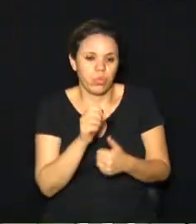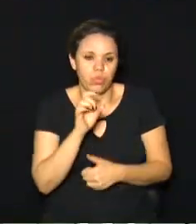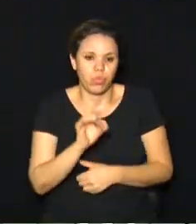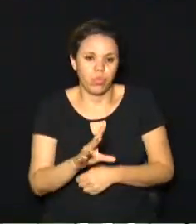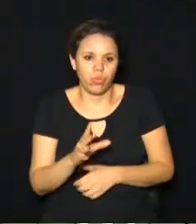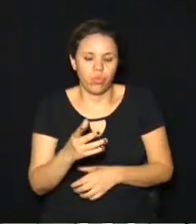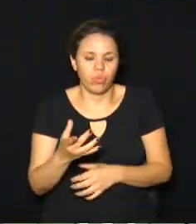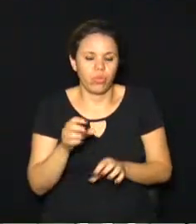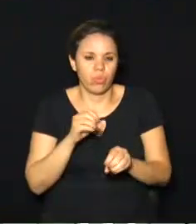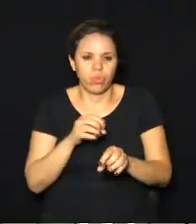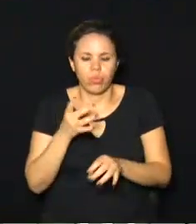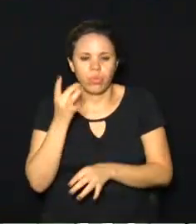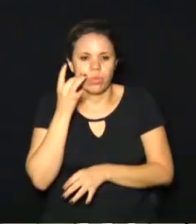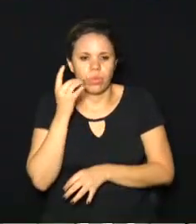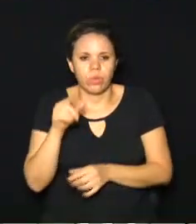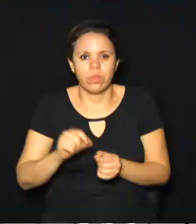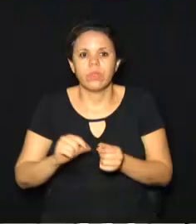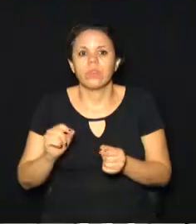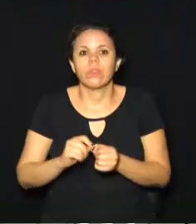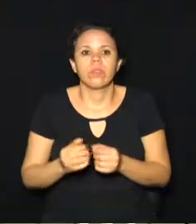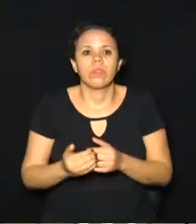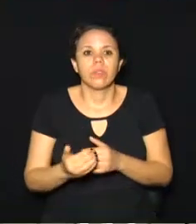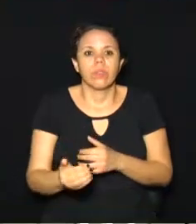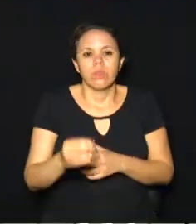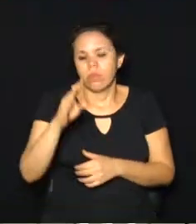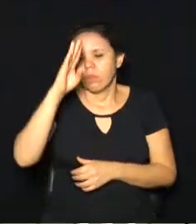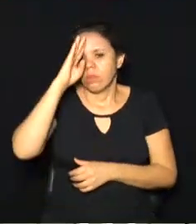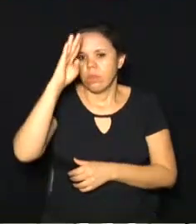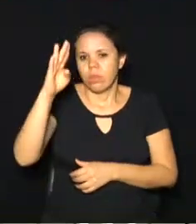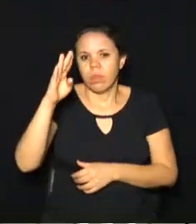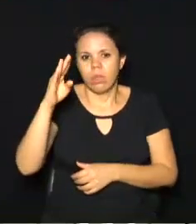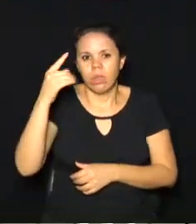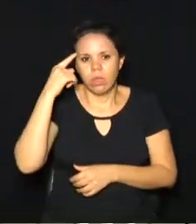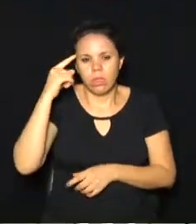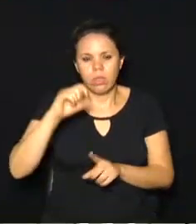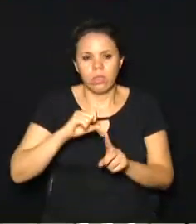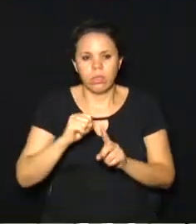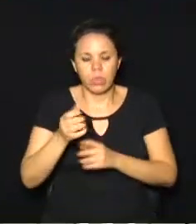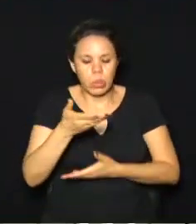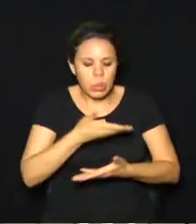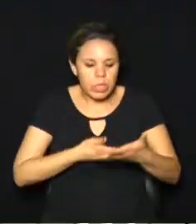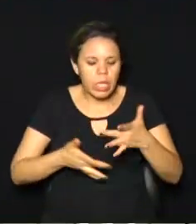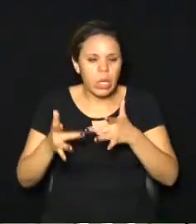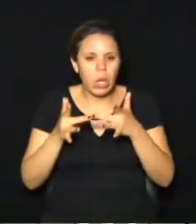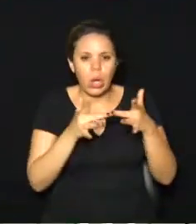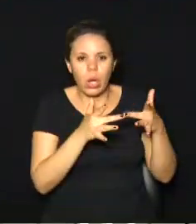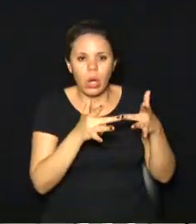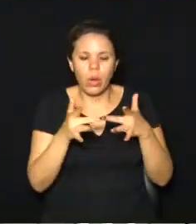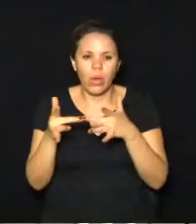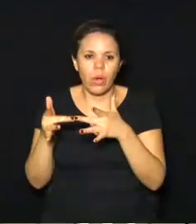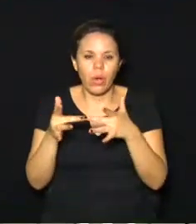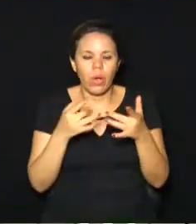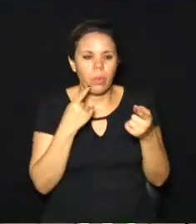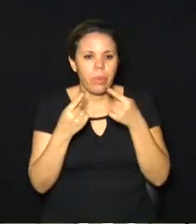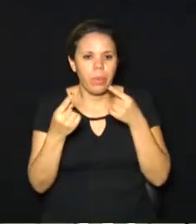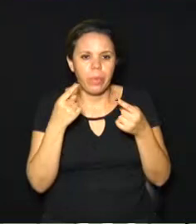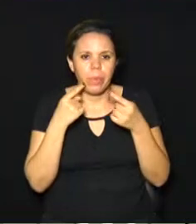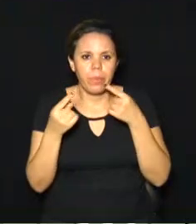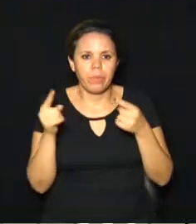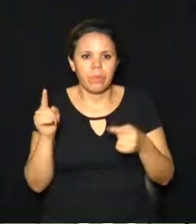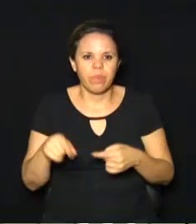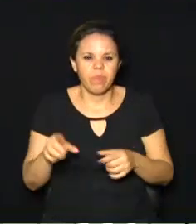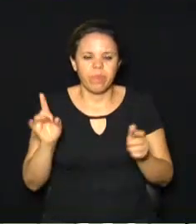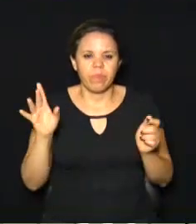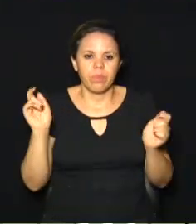educação presencial, que é feita a partir principalmente da ideia da socialização, né, da troca, do diálogo, e isso